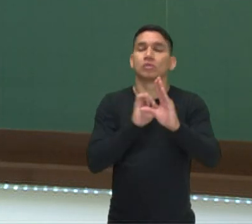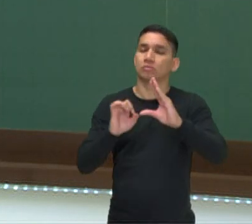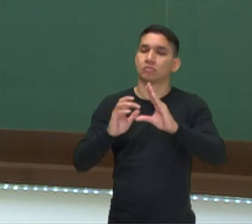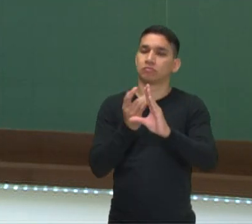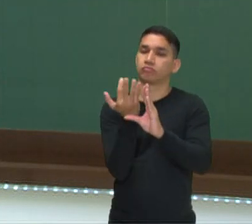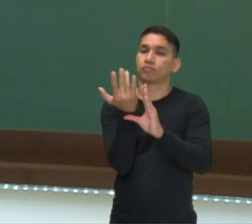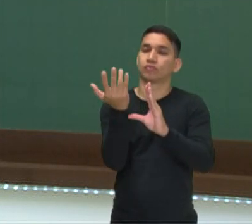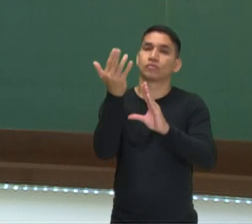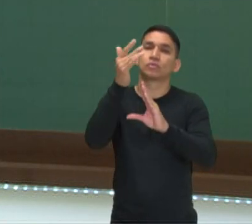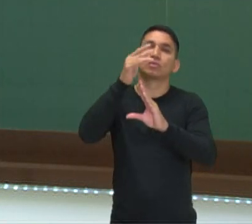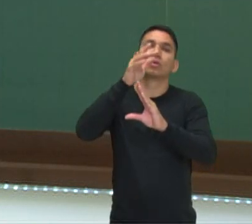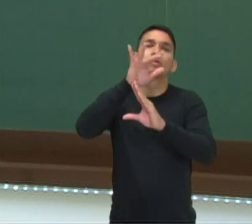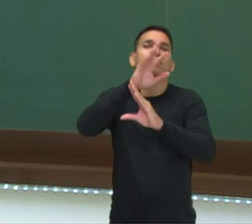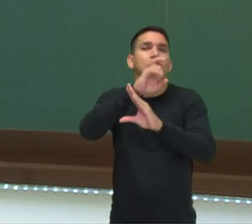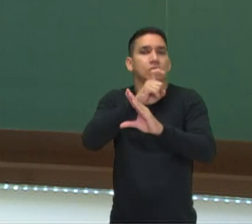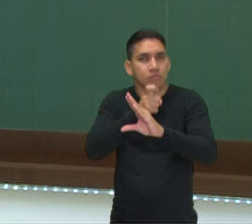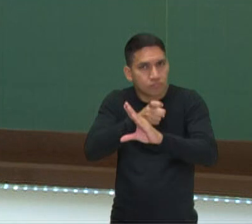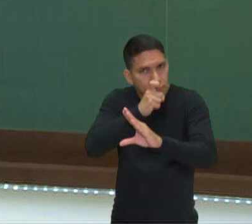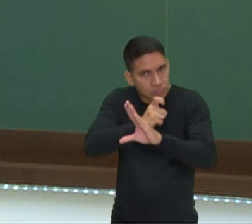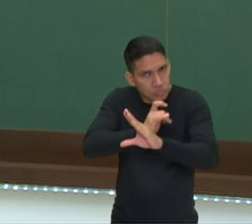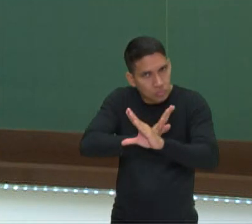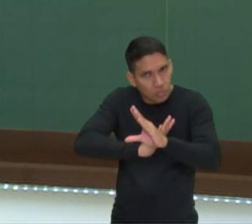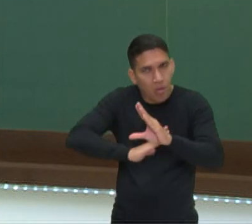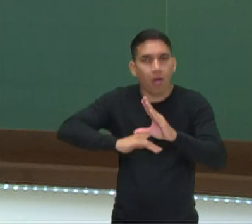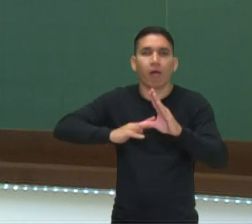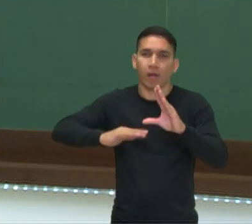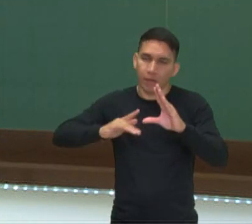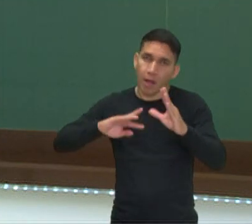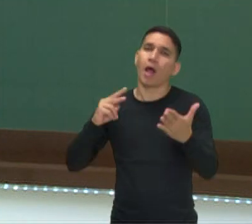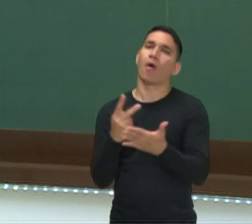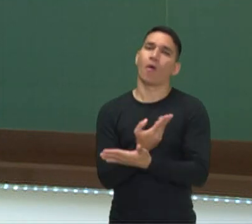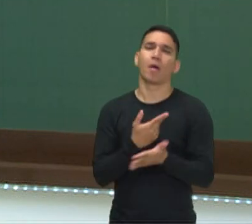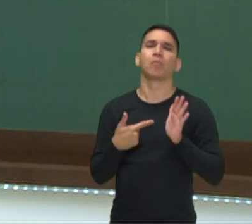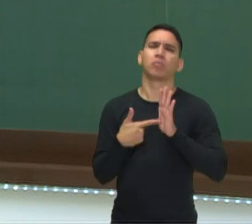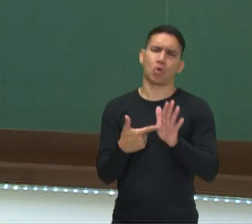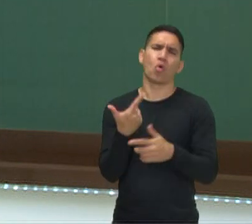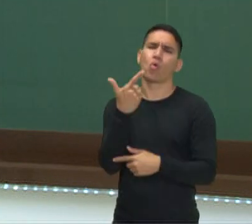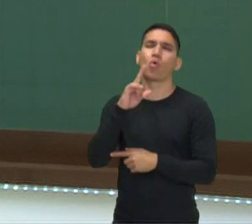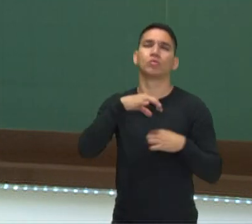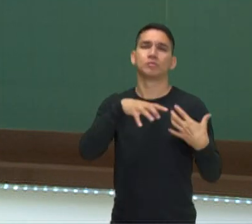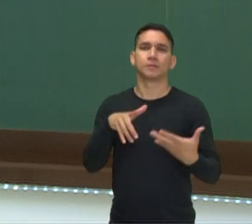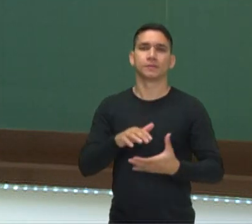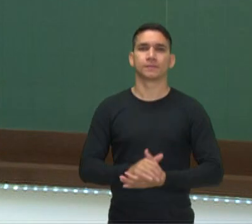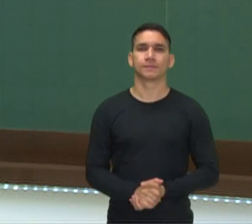exemplo, e já há vestígios de água em outros planetas do nosso sistema solar.